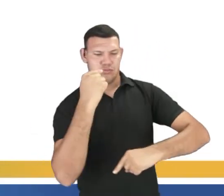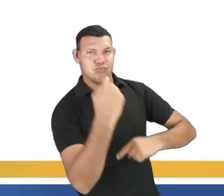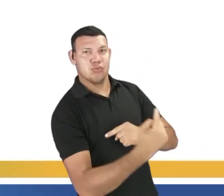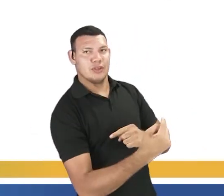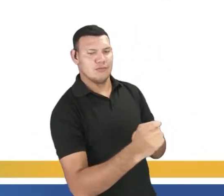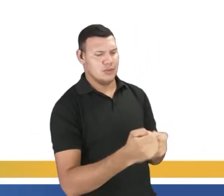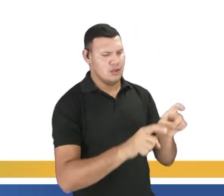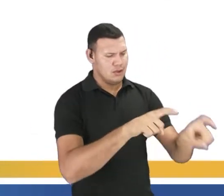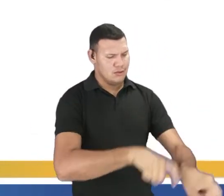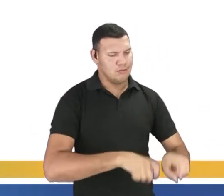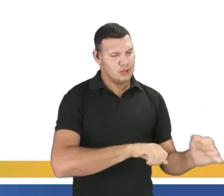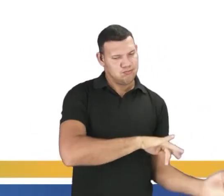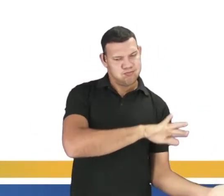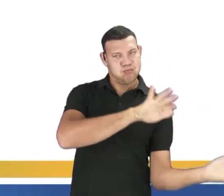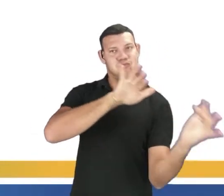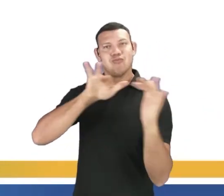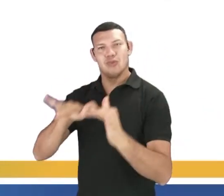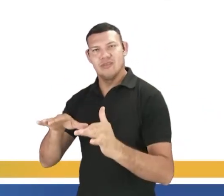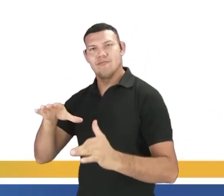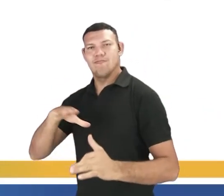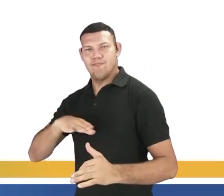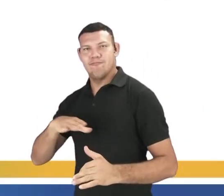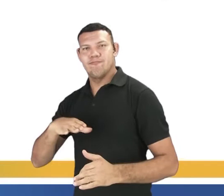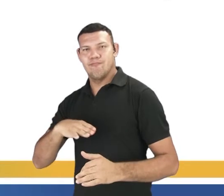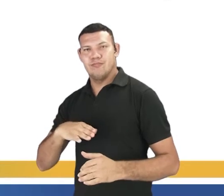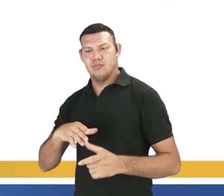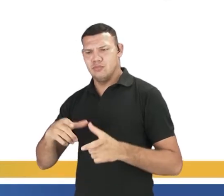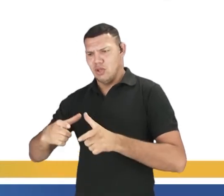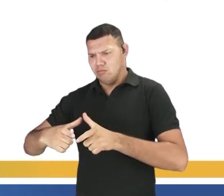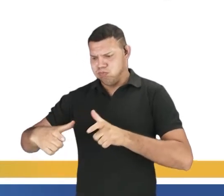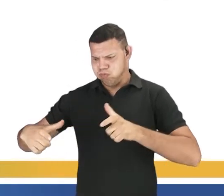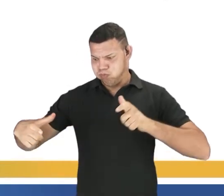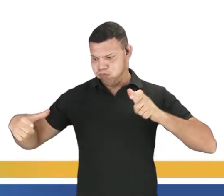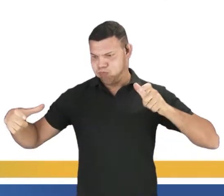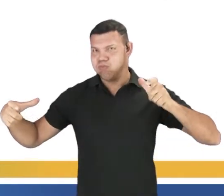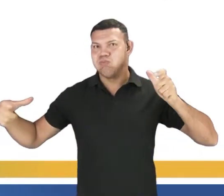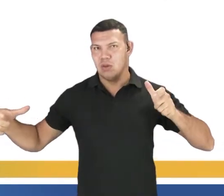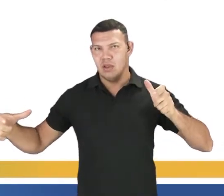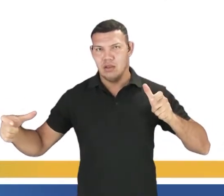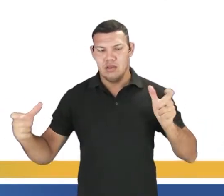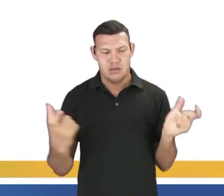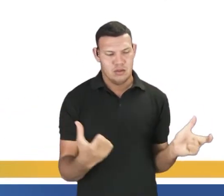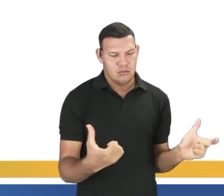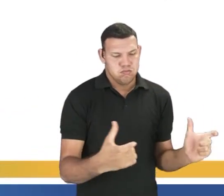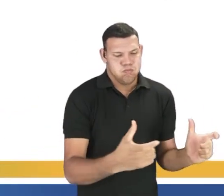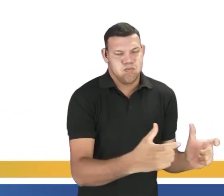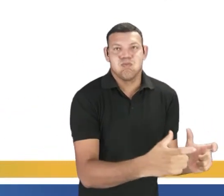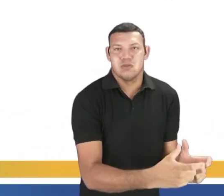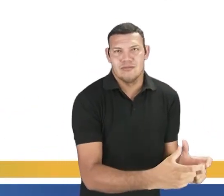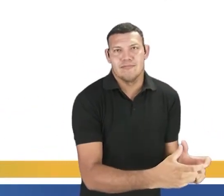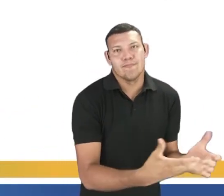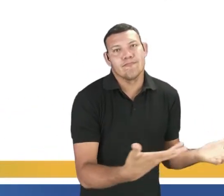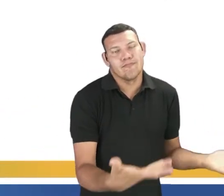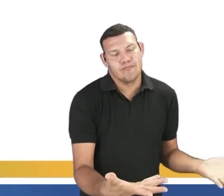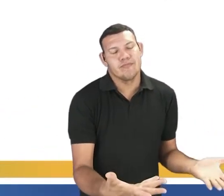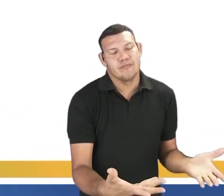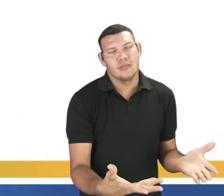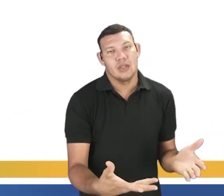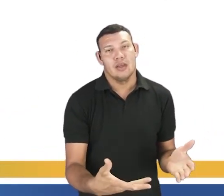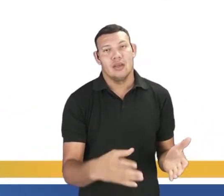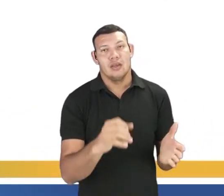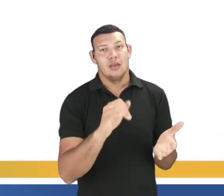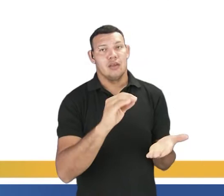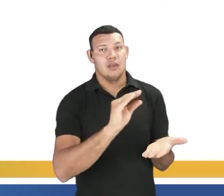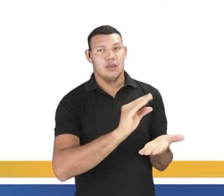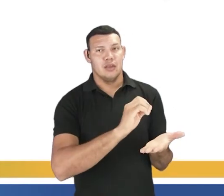êxodo rural, o que é que aconteceu? Né, a população urbana ultrapassou a quantidade da população rural. Isso é um dado, né, do IBGE